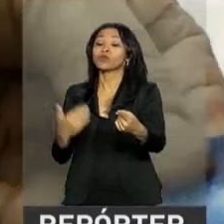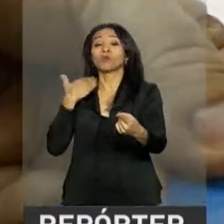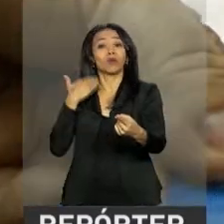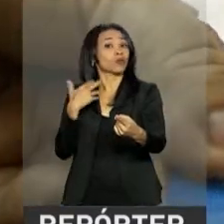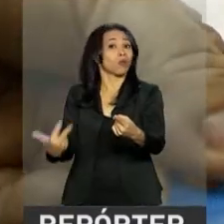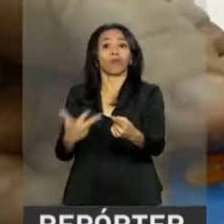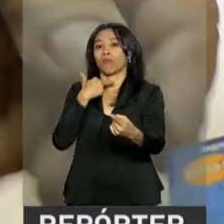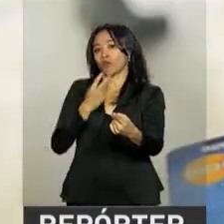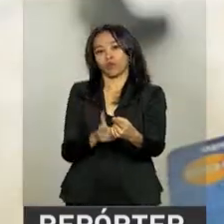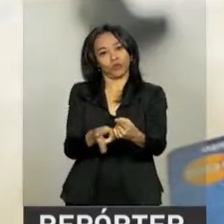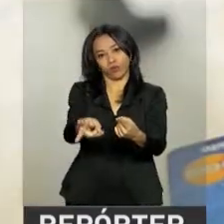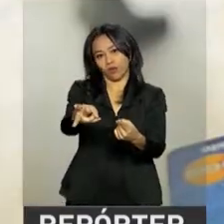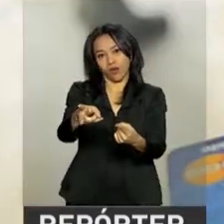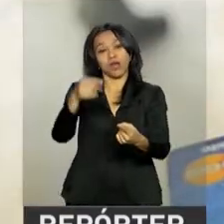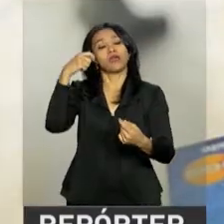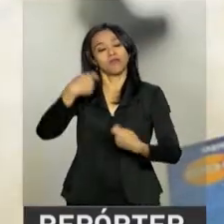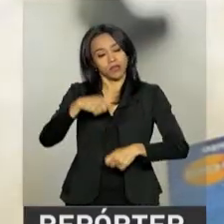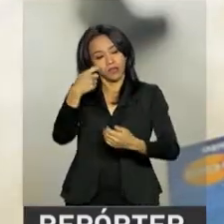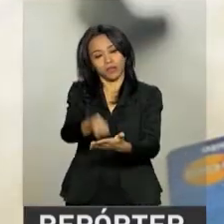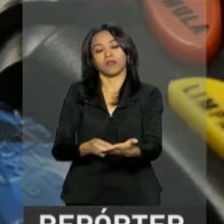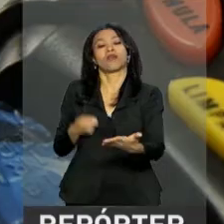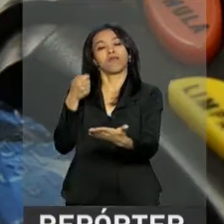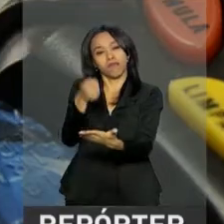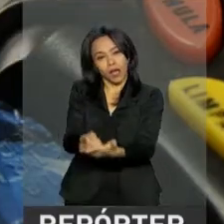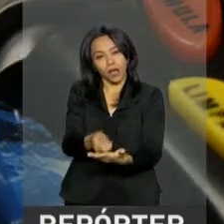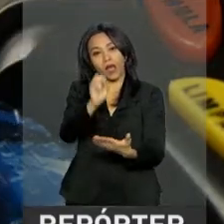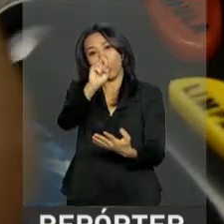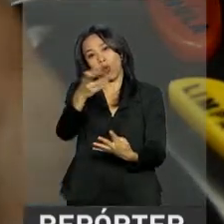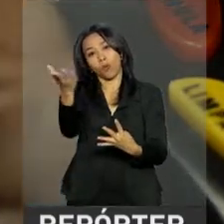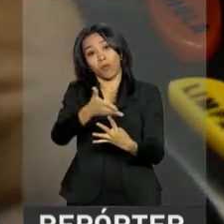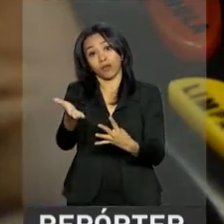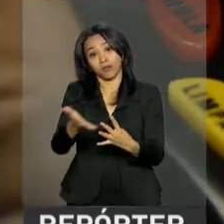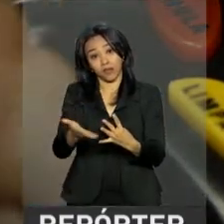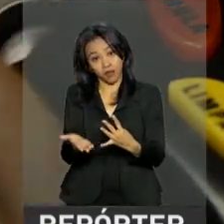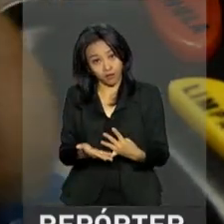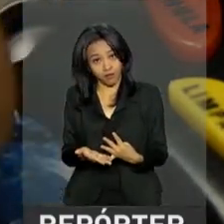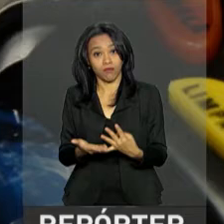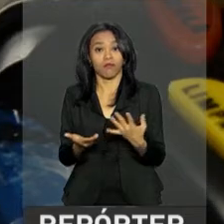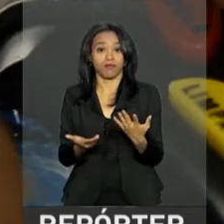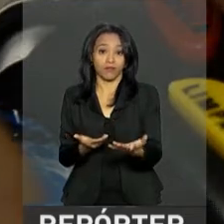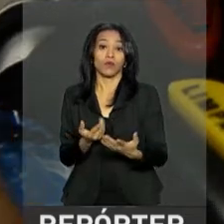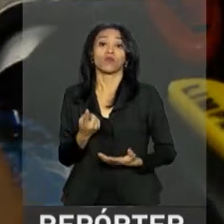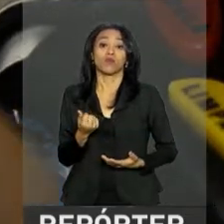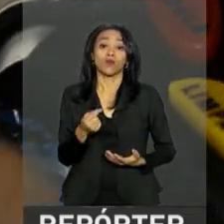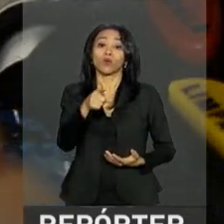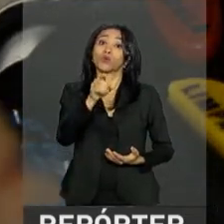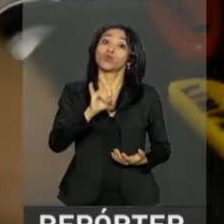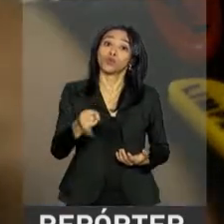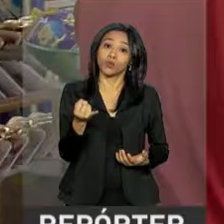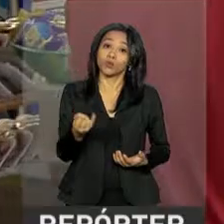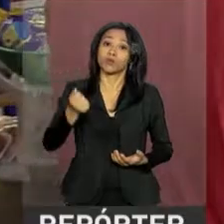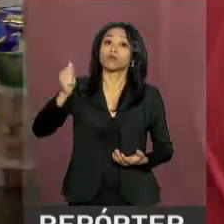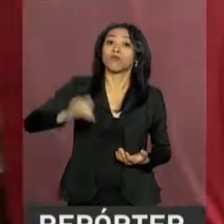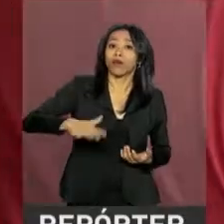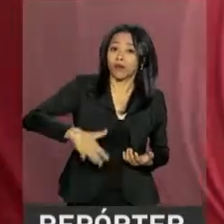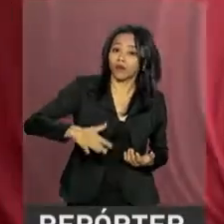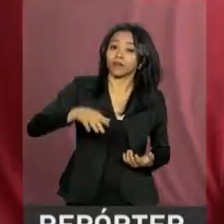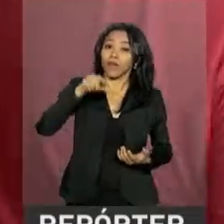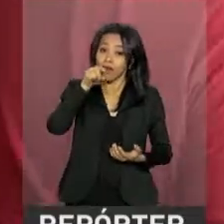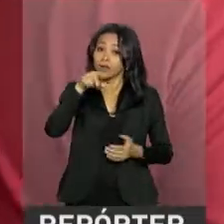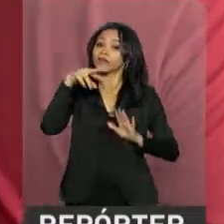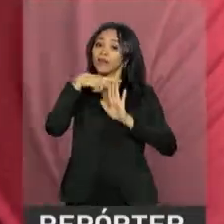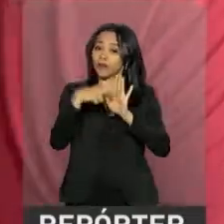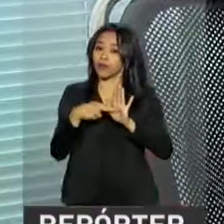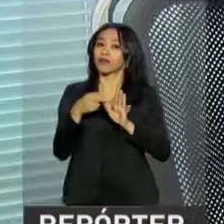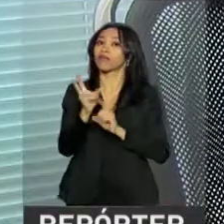eo cliente tem que quitar o valor ou parcelar em outra linha de crédito com o juro mais barato essa regra está